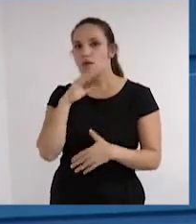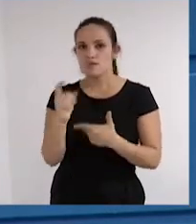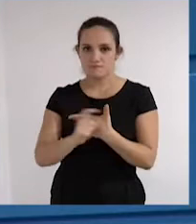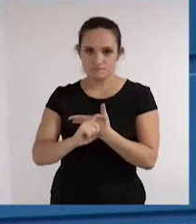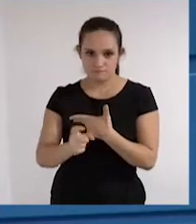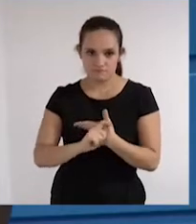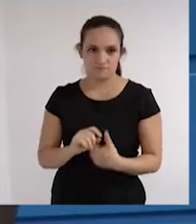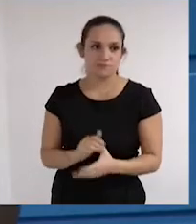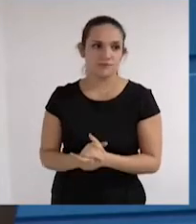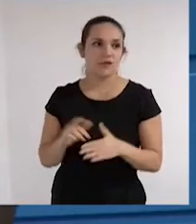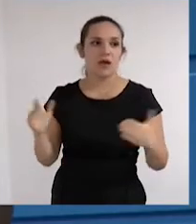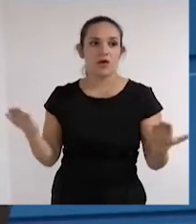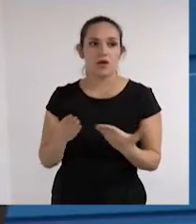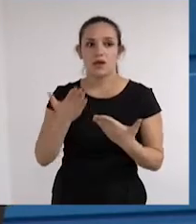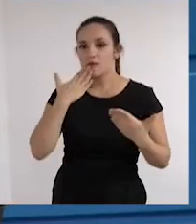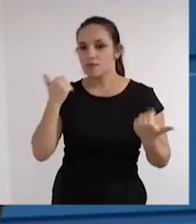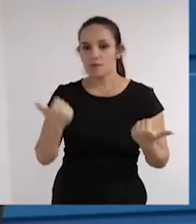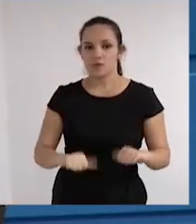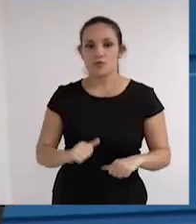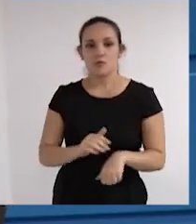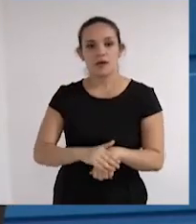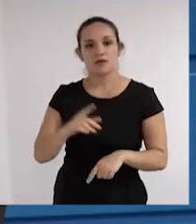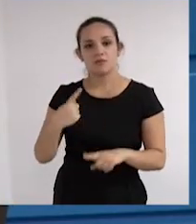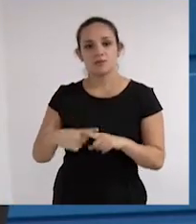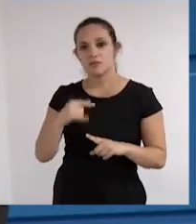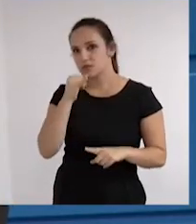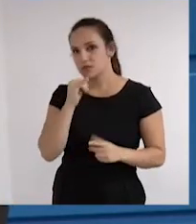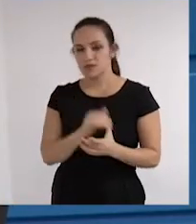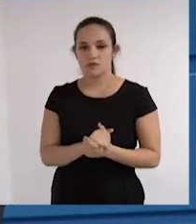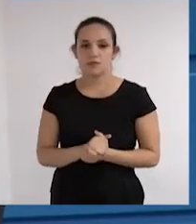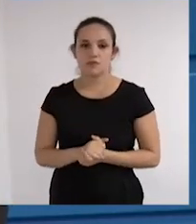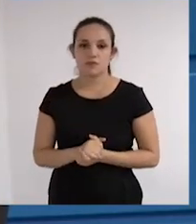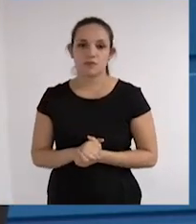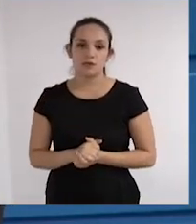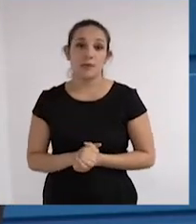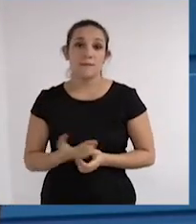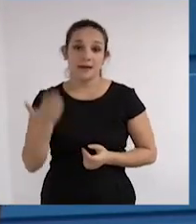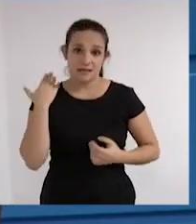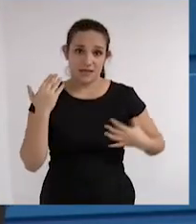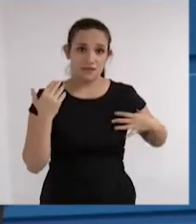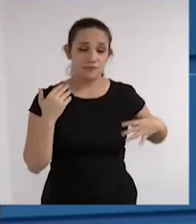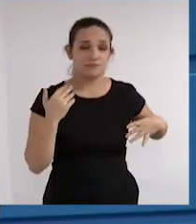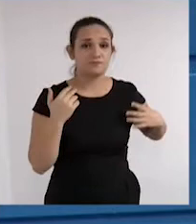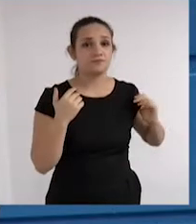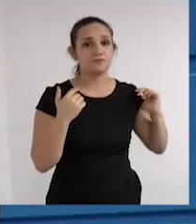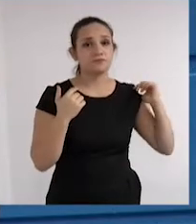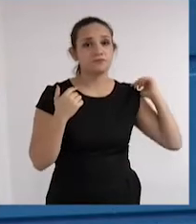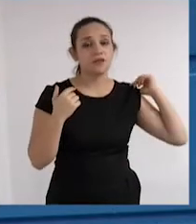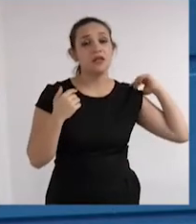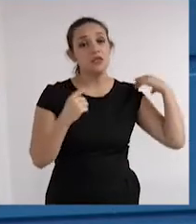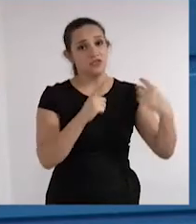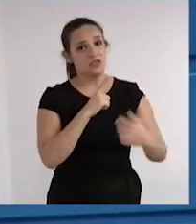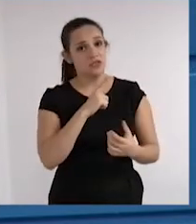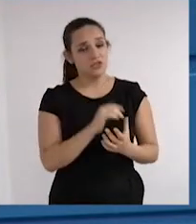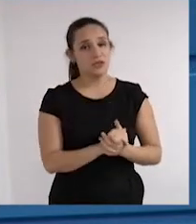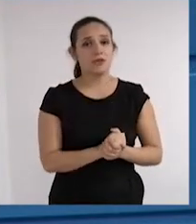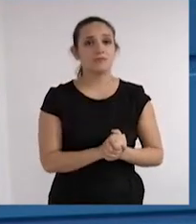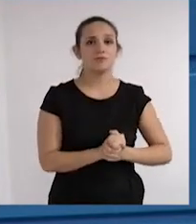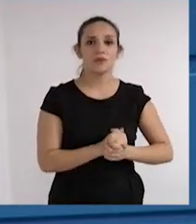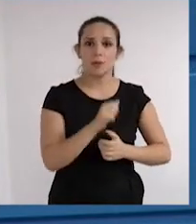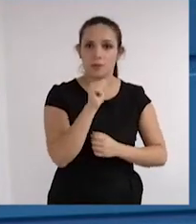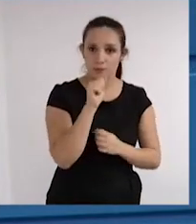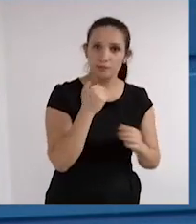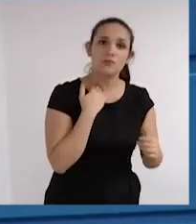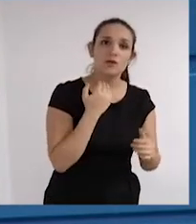ainda, porque a massa segregada, que era o fundo superavitário, ao ser juntado com o fundo deficitário, criou-se um grande